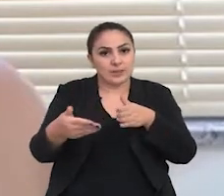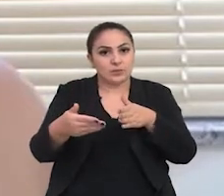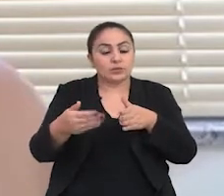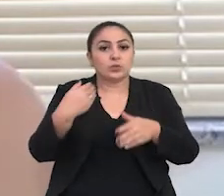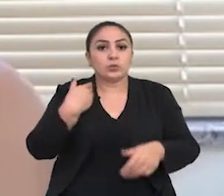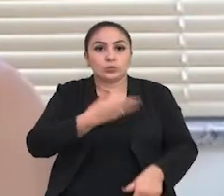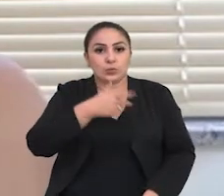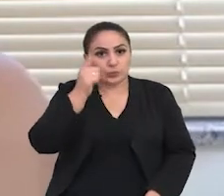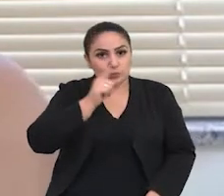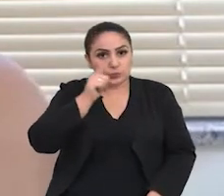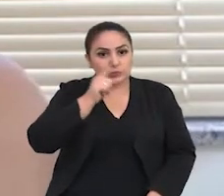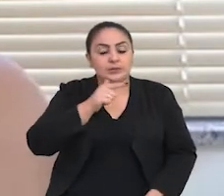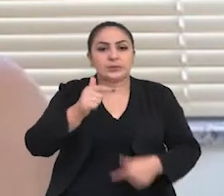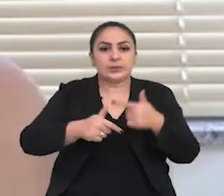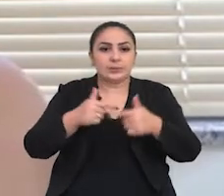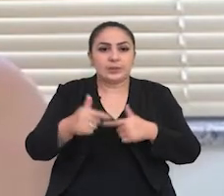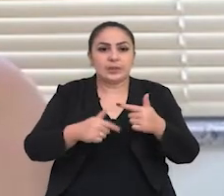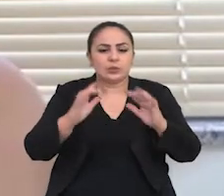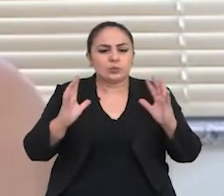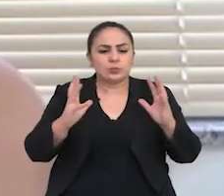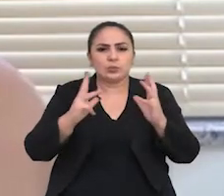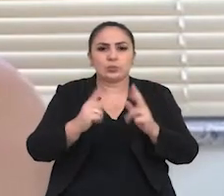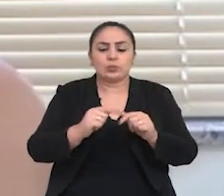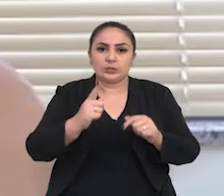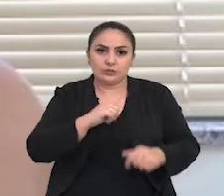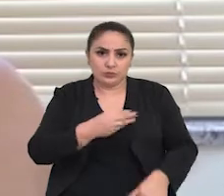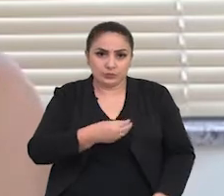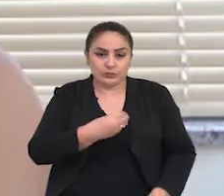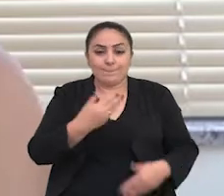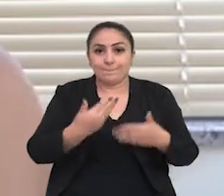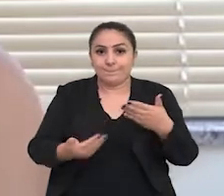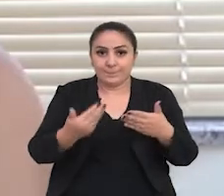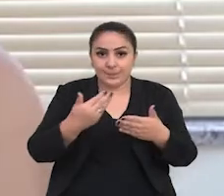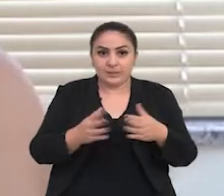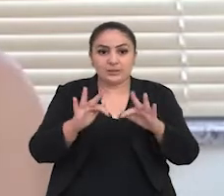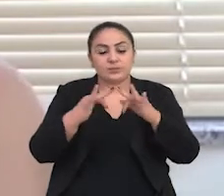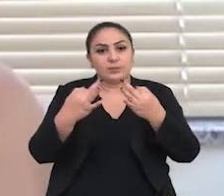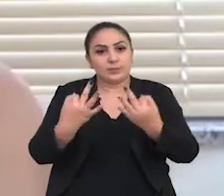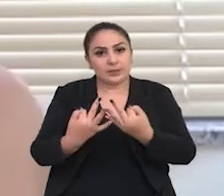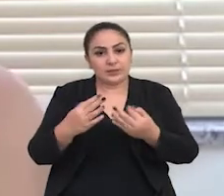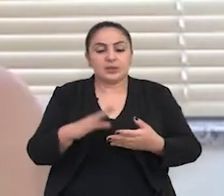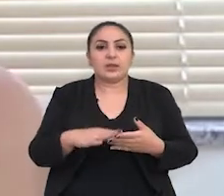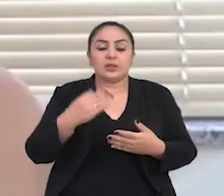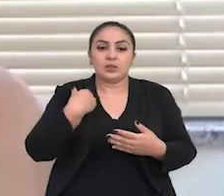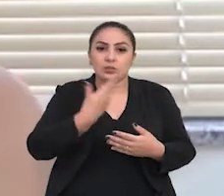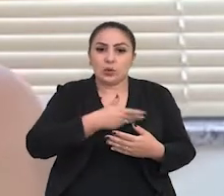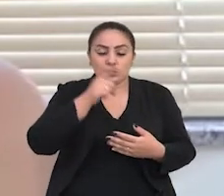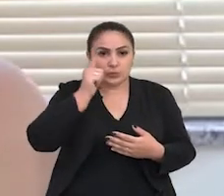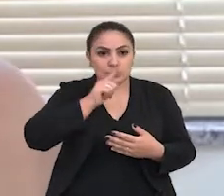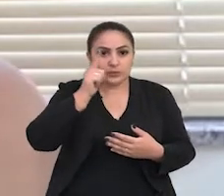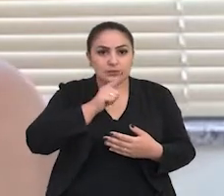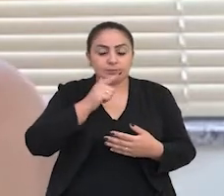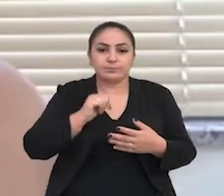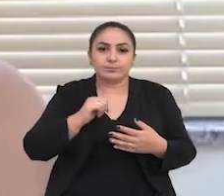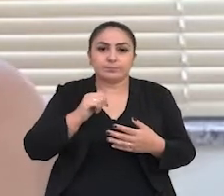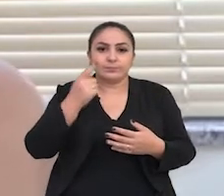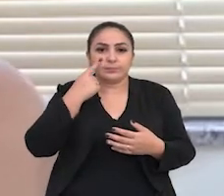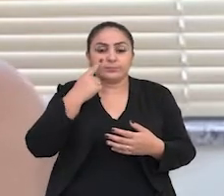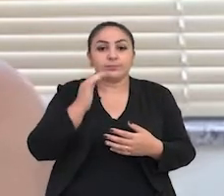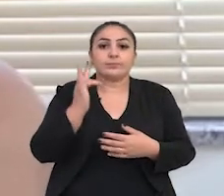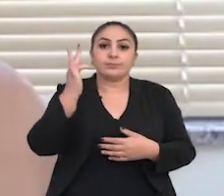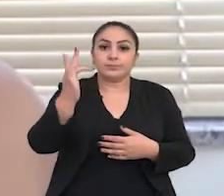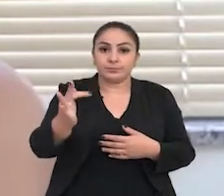este período, para que a gente possa lidar com aqueles que tiveram perdas de familiares, para que a gente